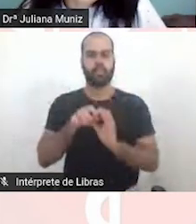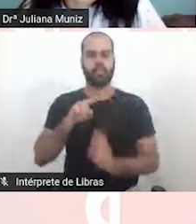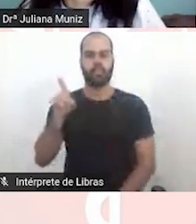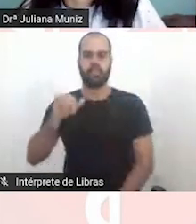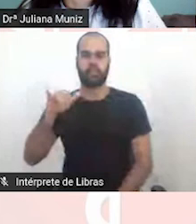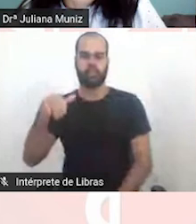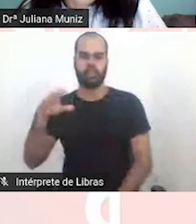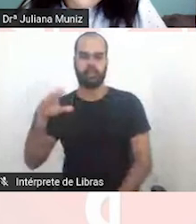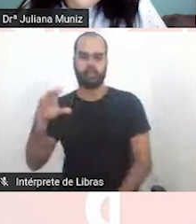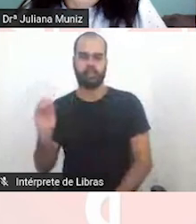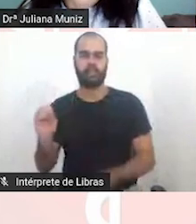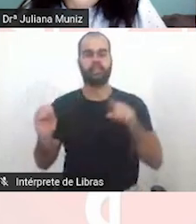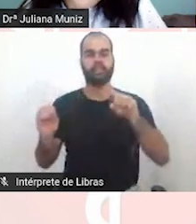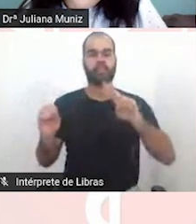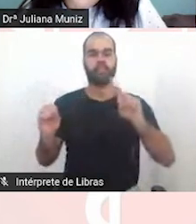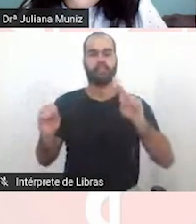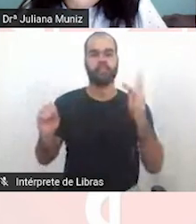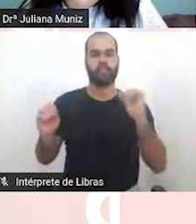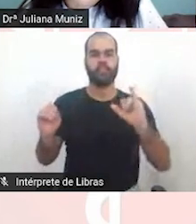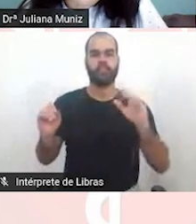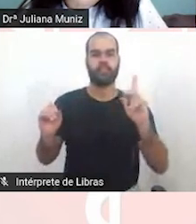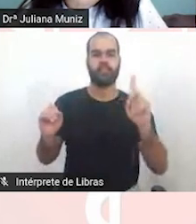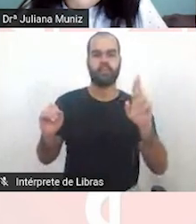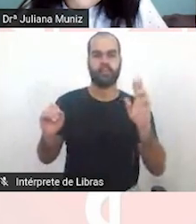graves. Pode passar.